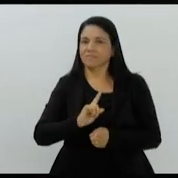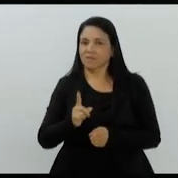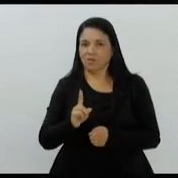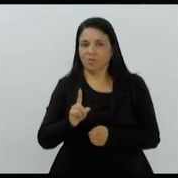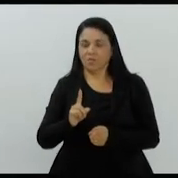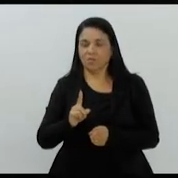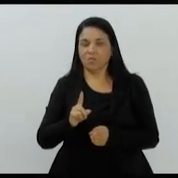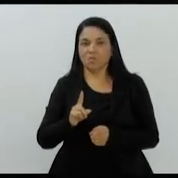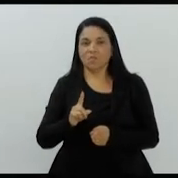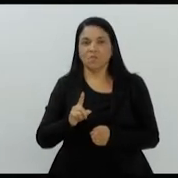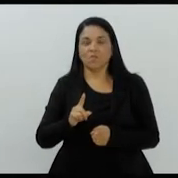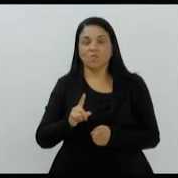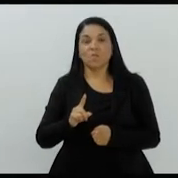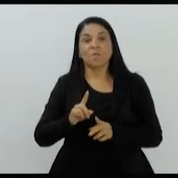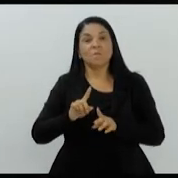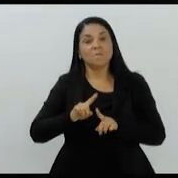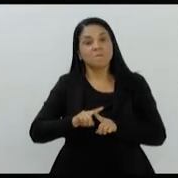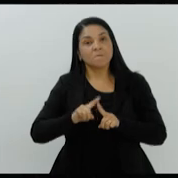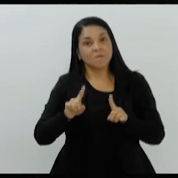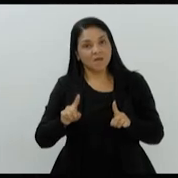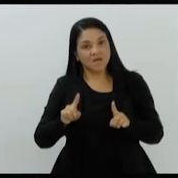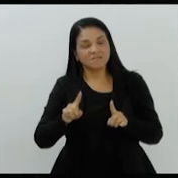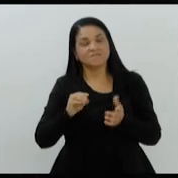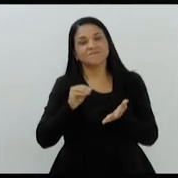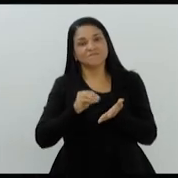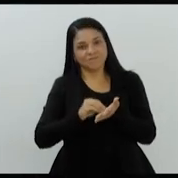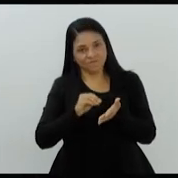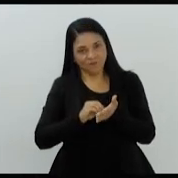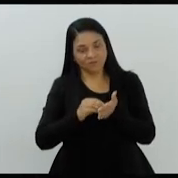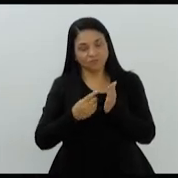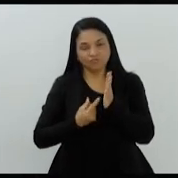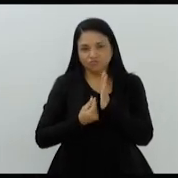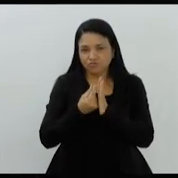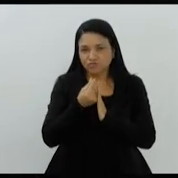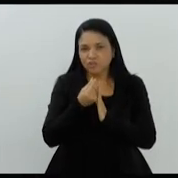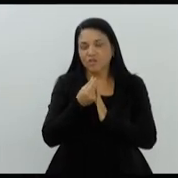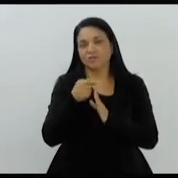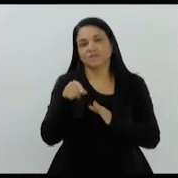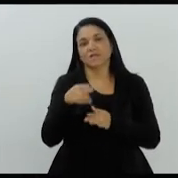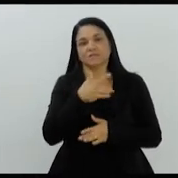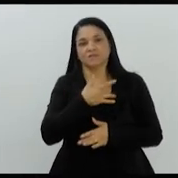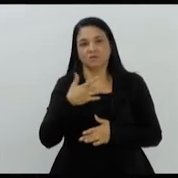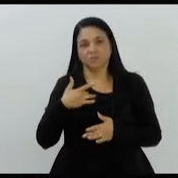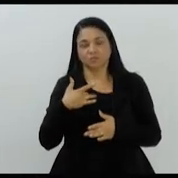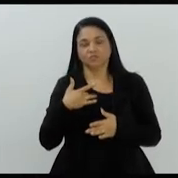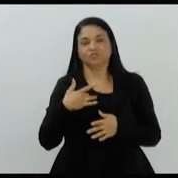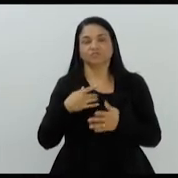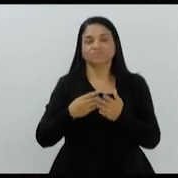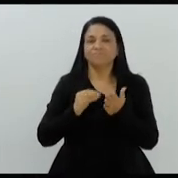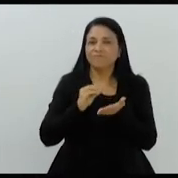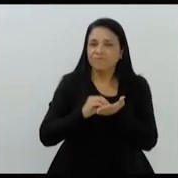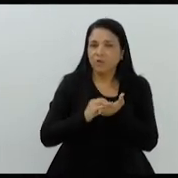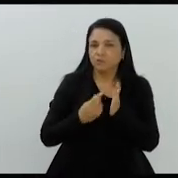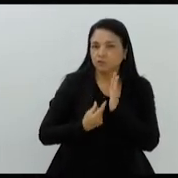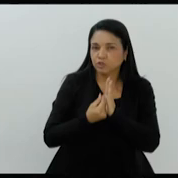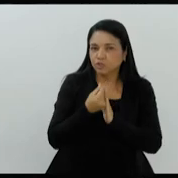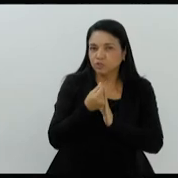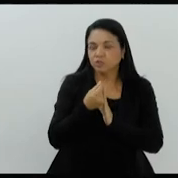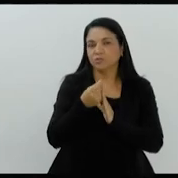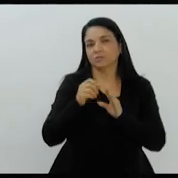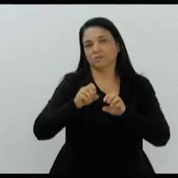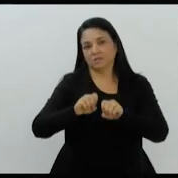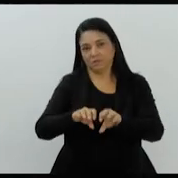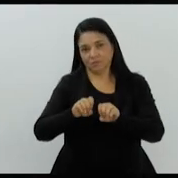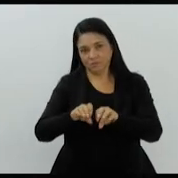Enquanto isso, falta dinheiro para a saúde, falta dinheiro para a educação, falta até